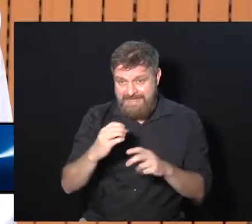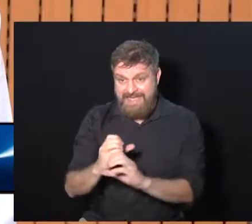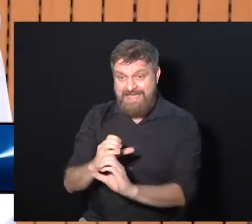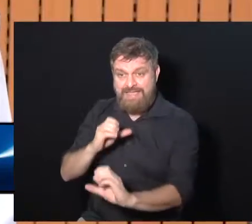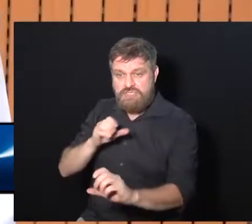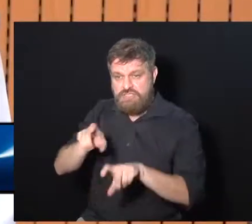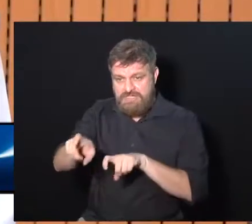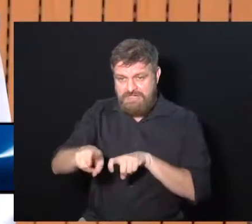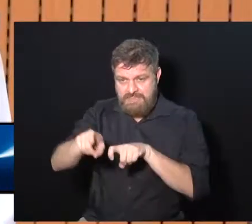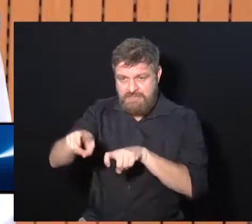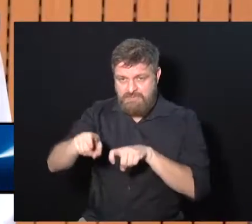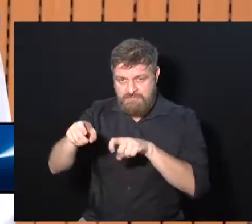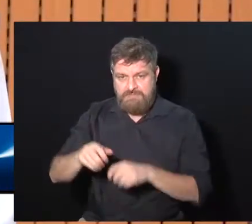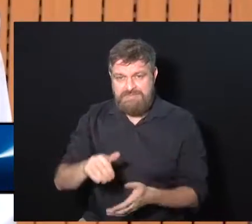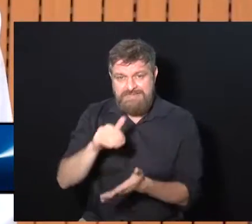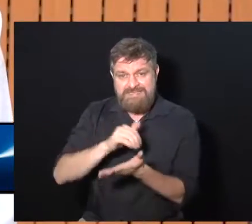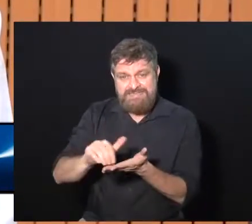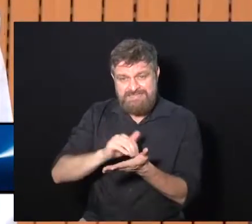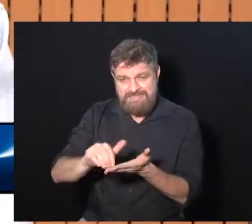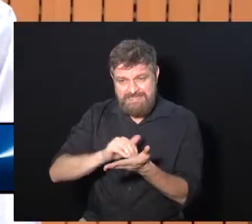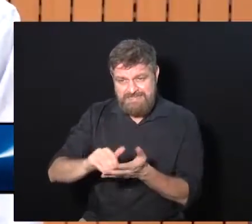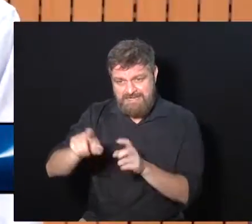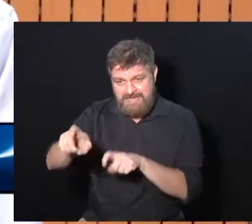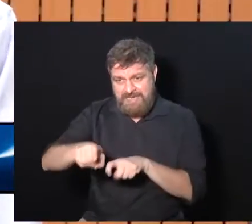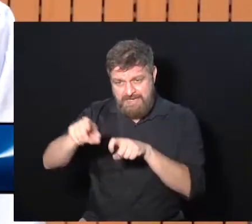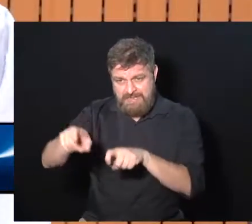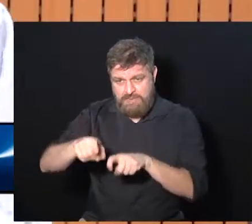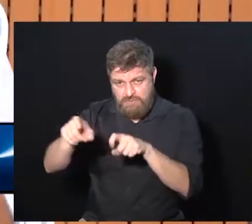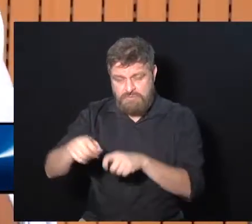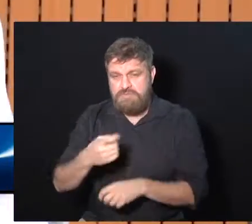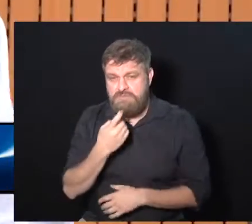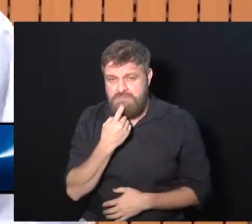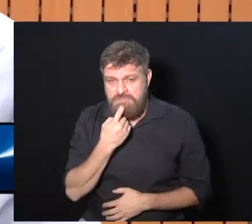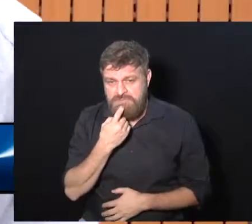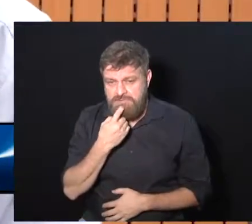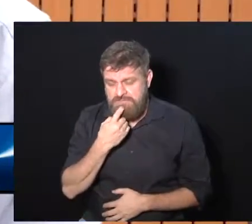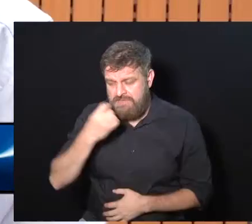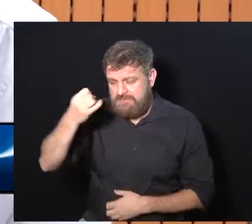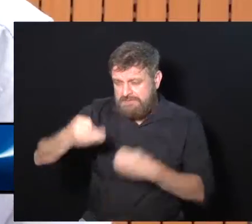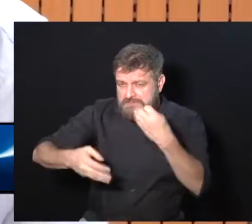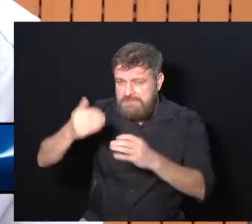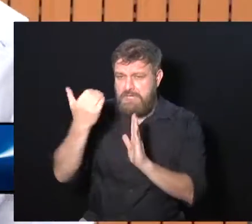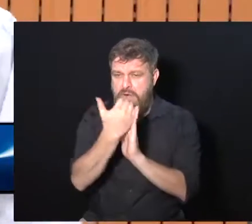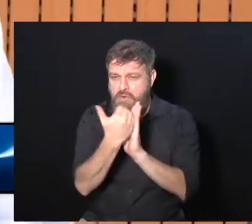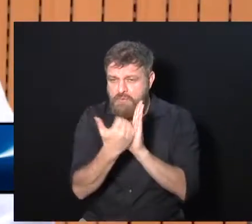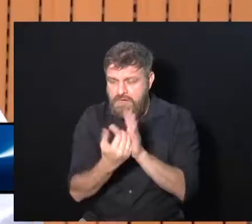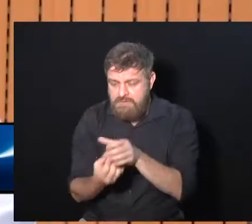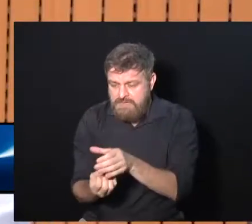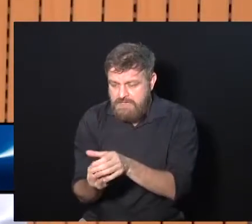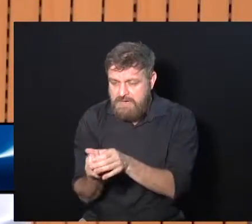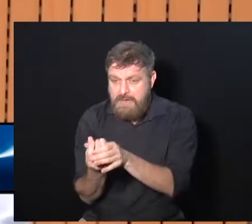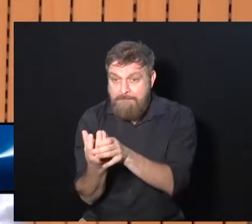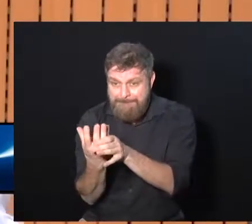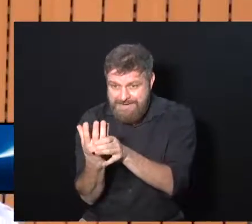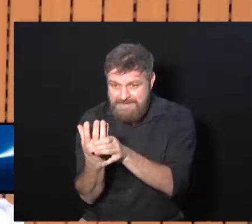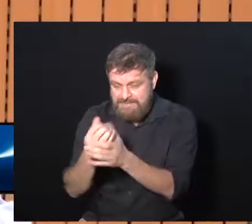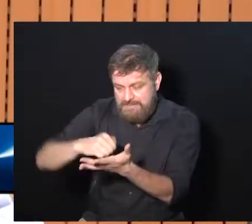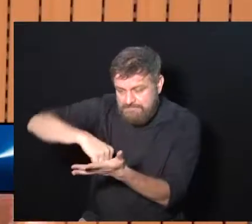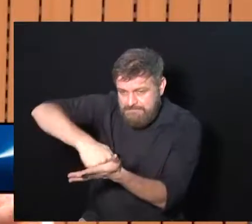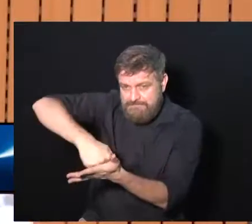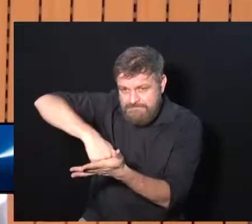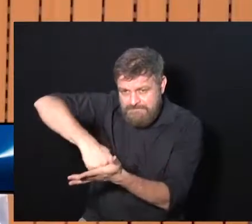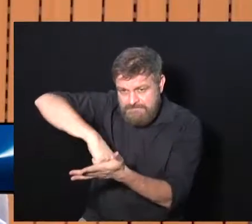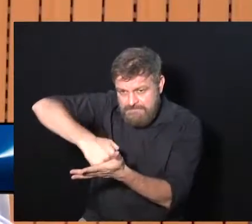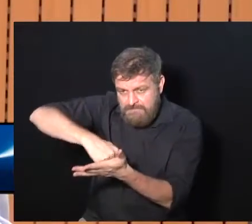agrônoma da Secretaria de Agricultura e Abastecimento de Campinas, que vem falar um pouco sobre o programa de fitoterapia do município de Campinas.